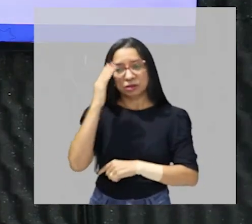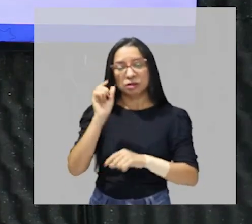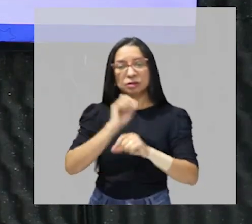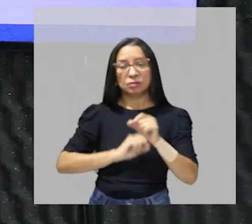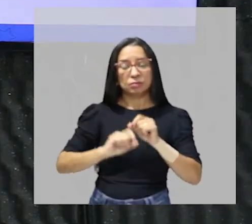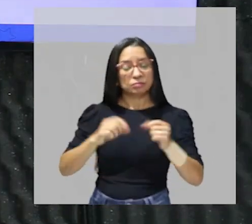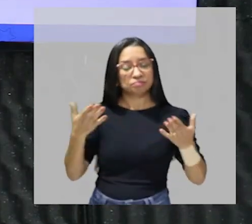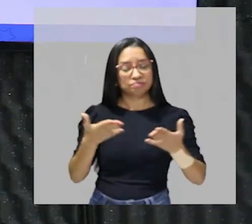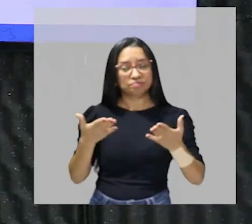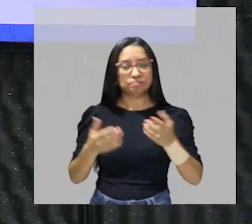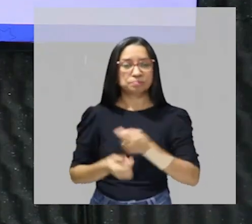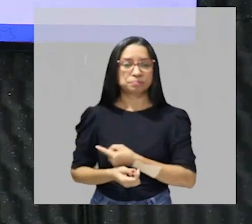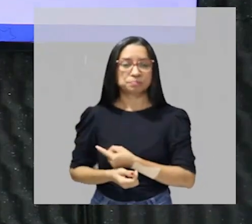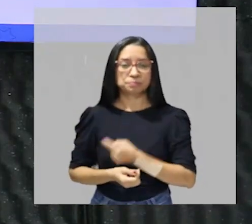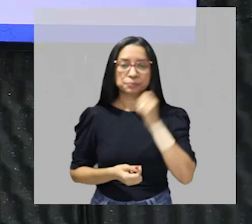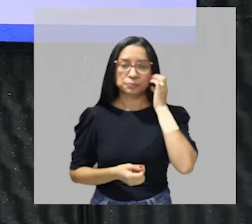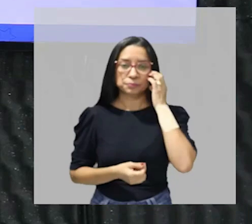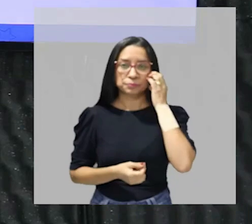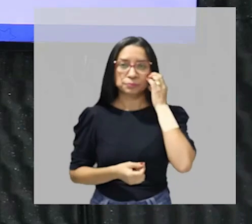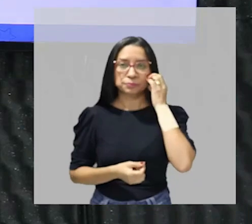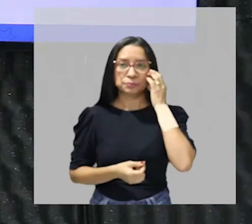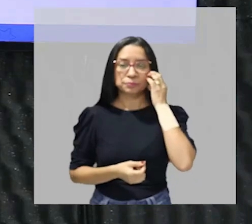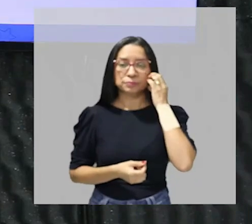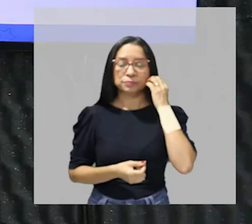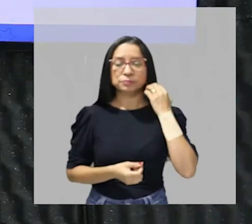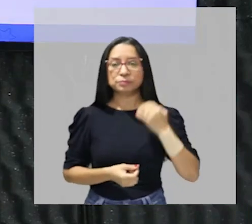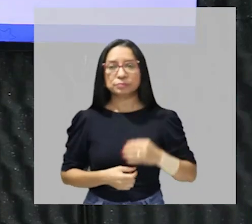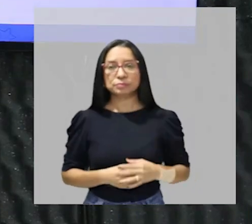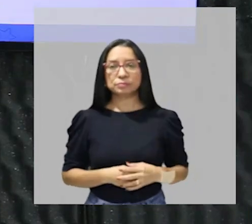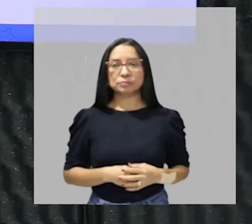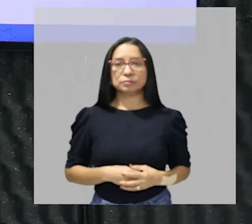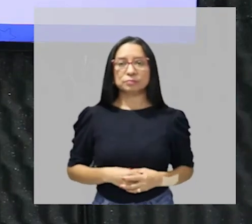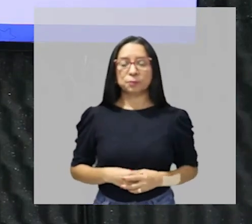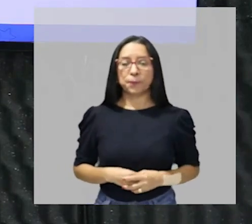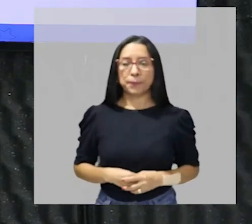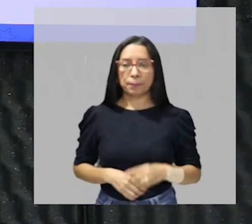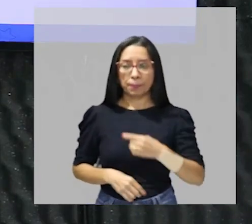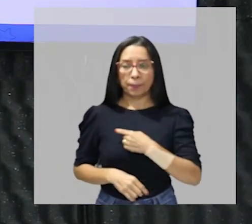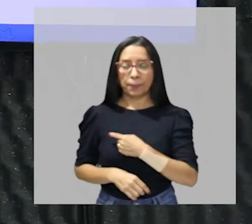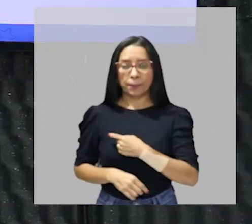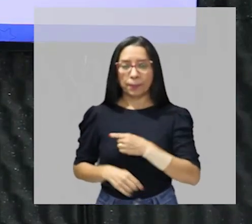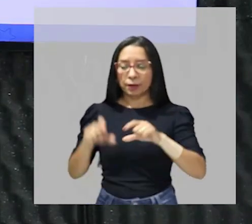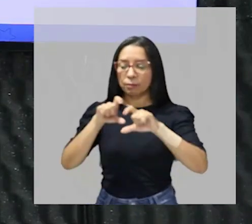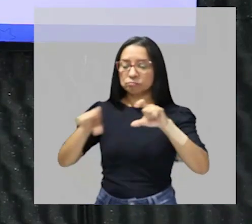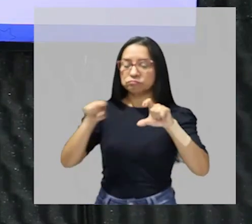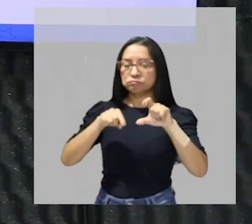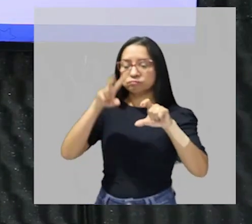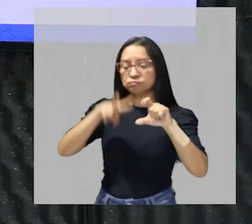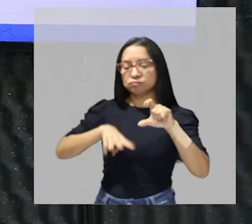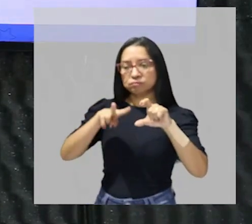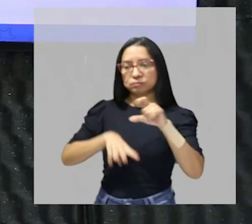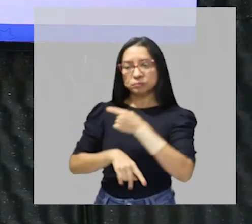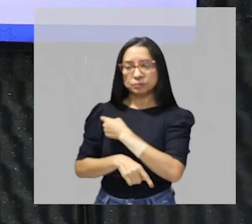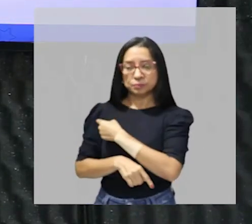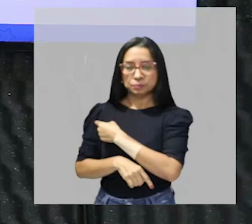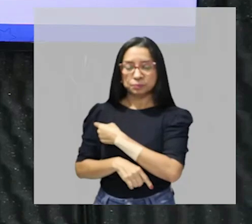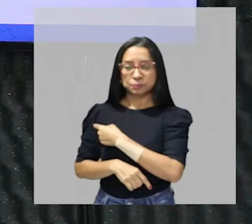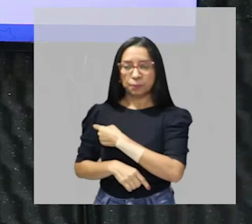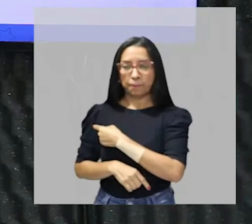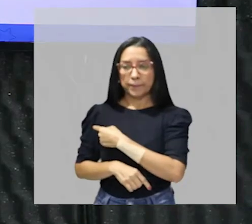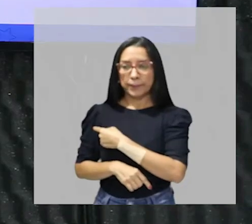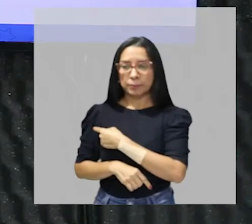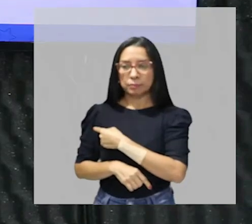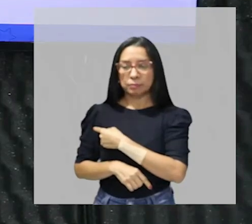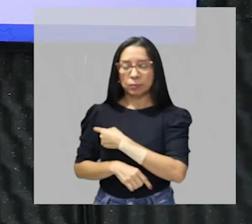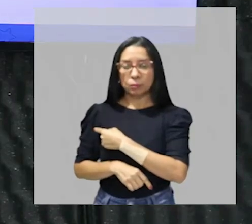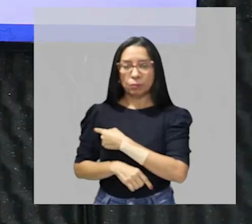momento. O conceito de luta envolve muito mais um combate direto. Nela possuímos um ou mais adversários e eles se